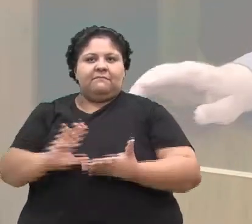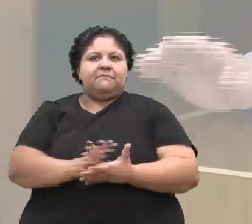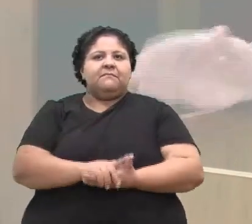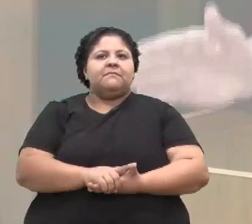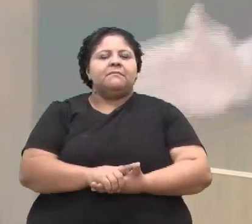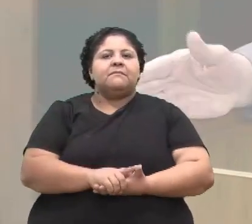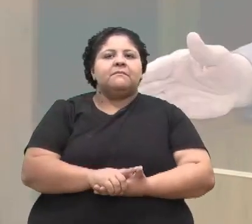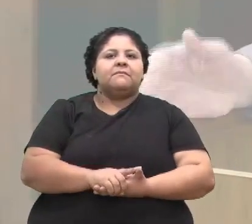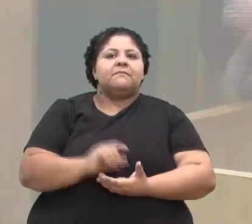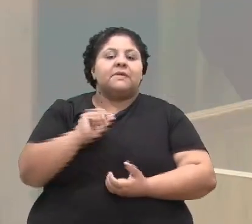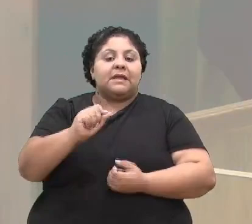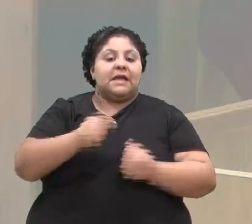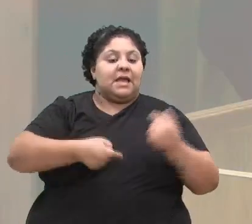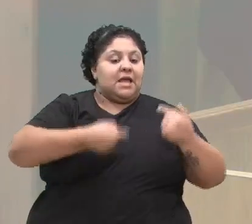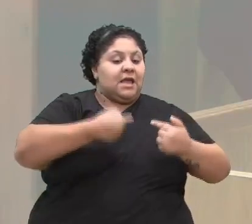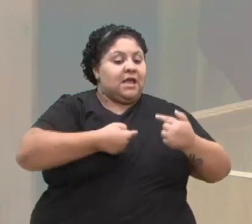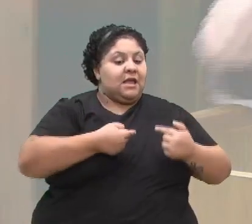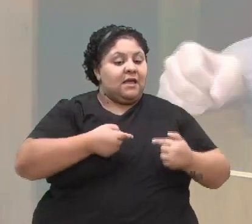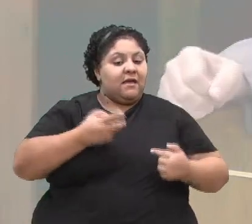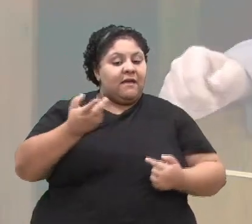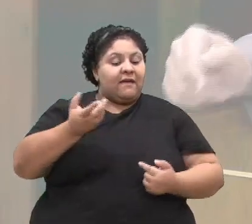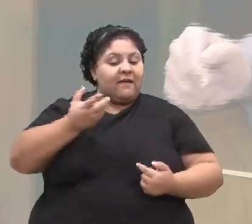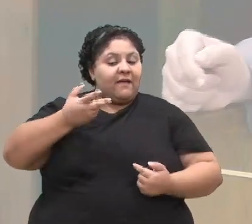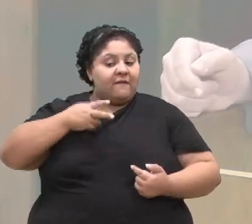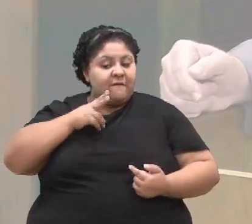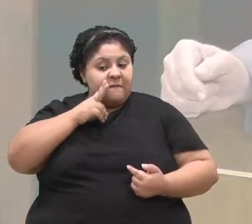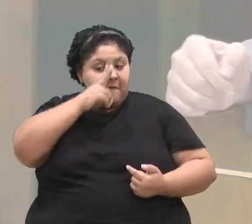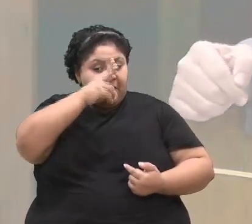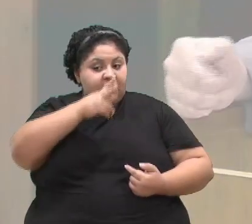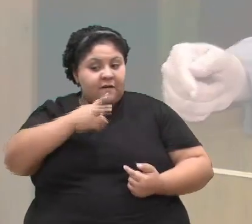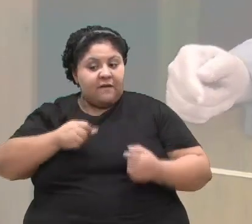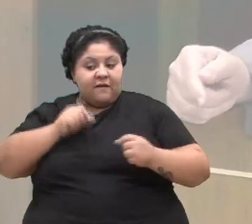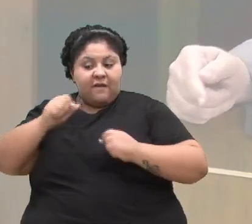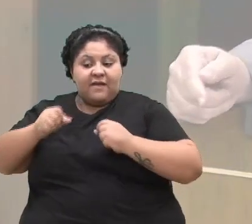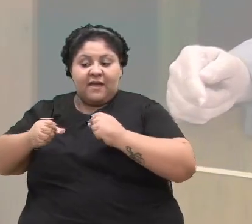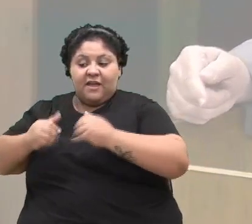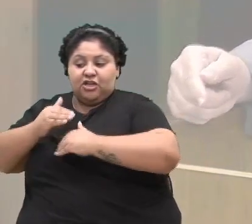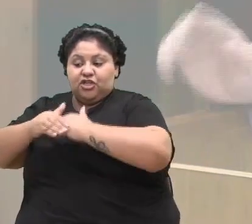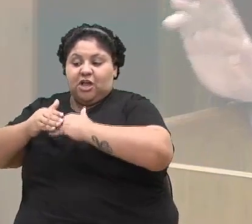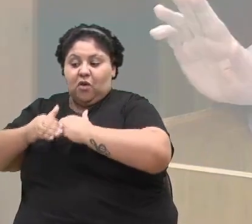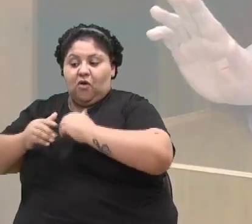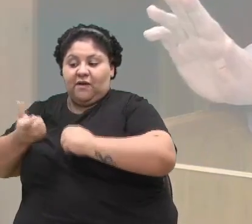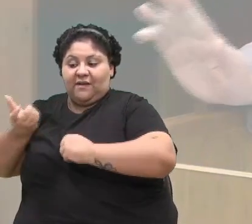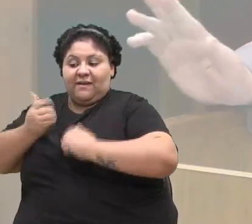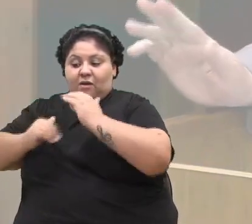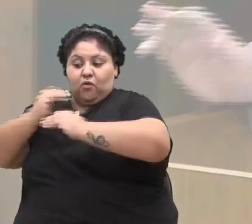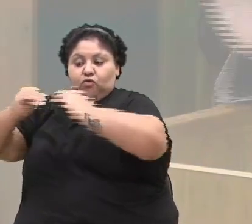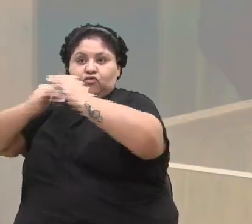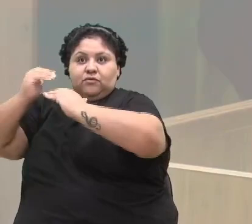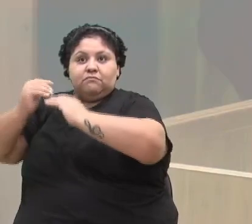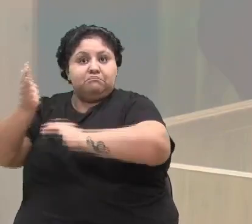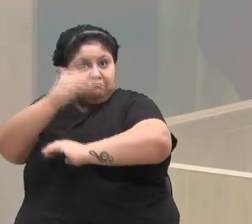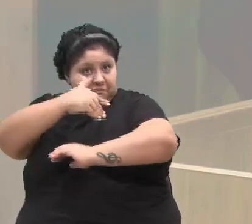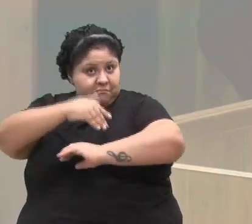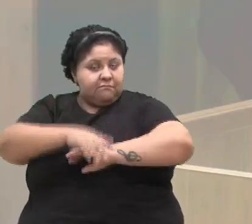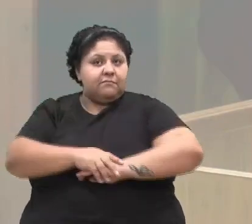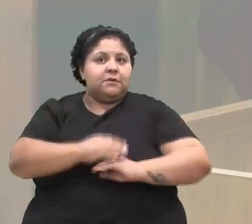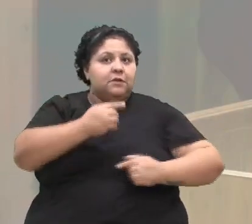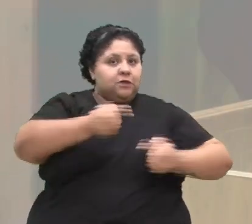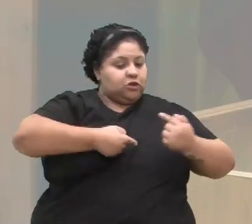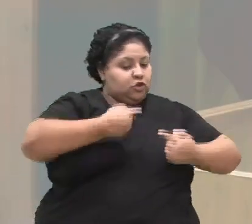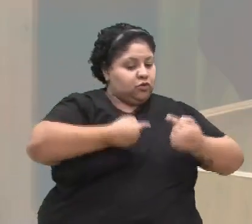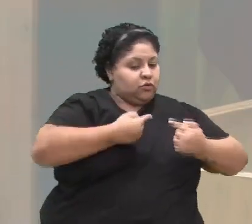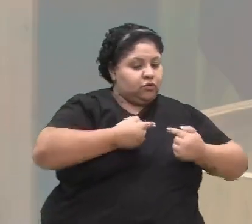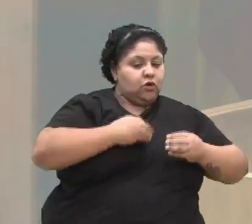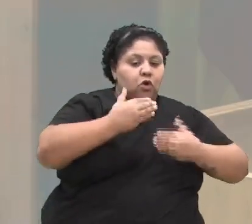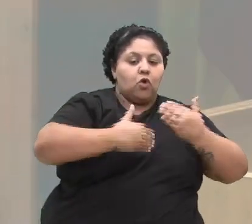Quem discute quer vencer. Quem dialoga quer construir. Vamos lá? Discutir.